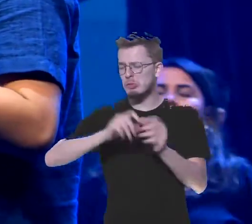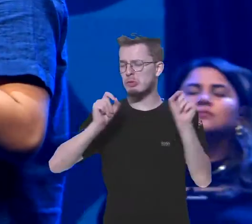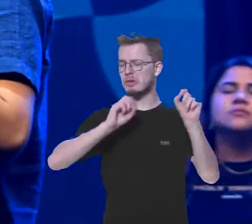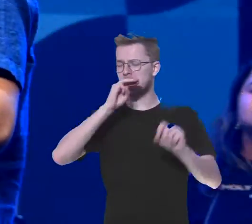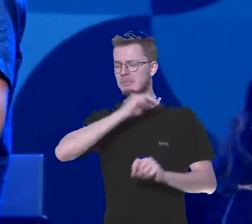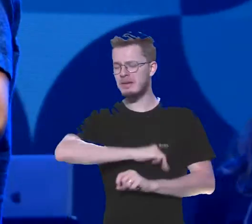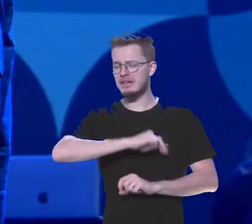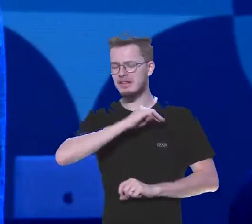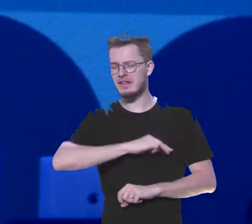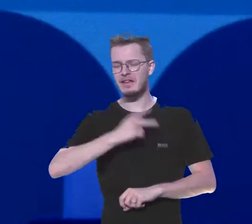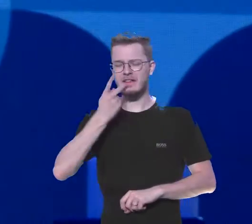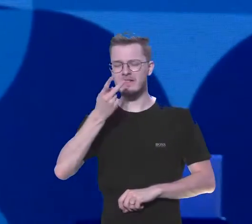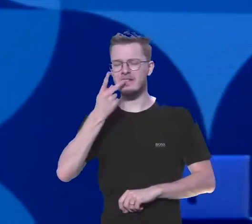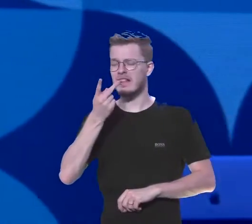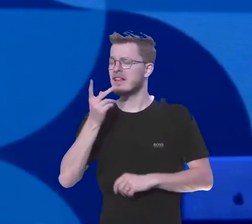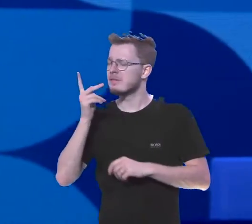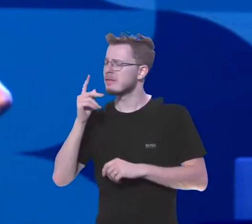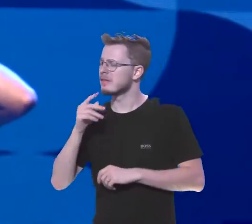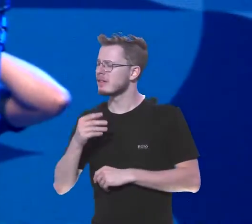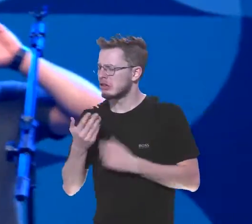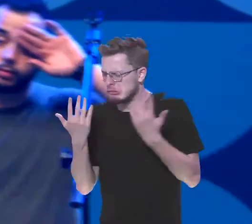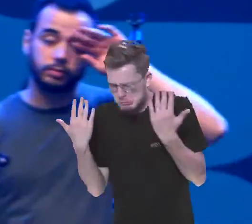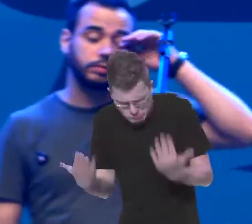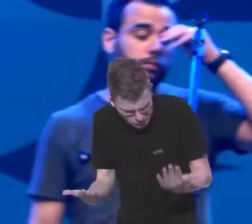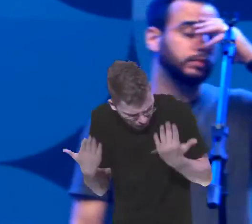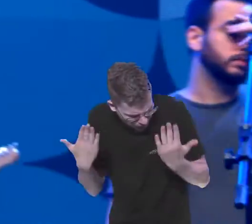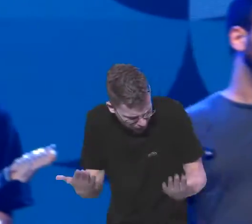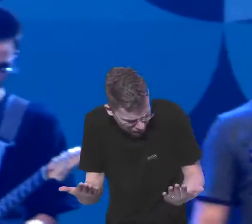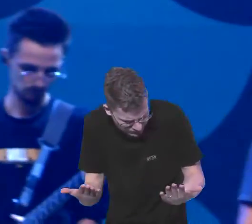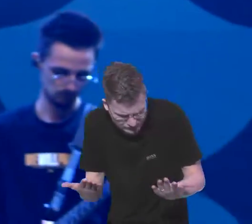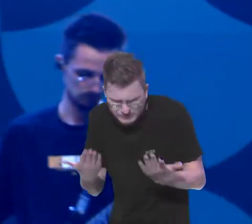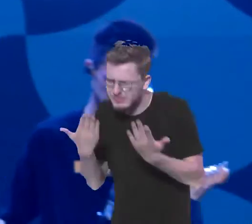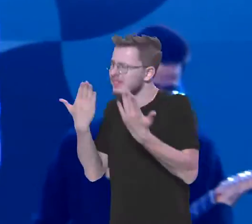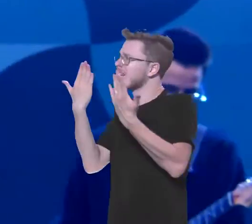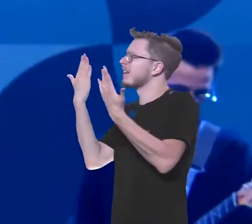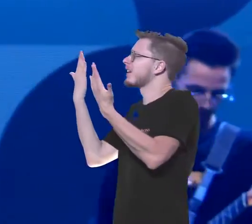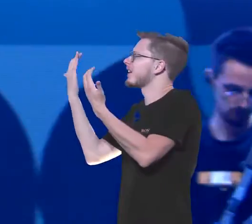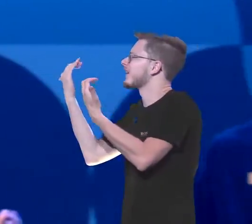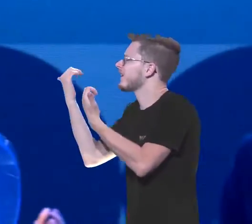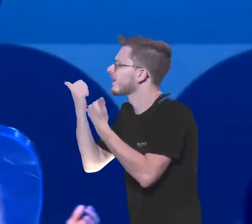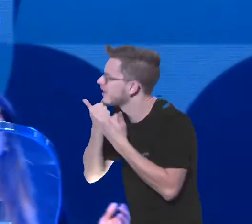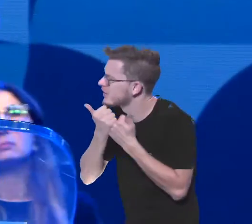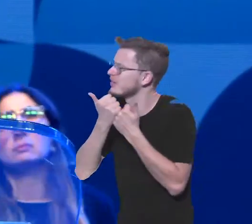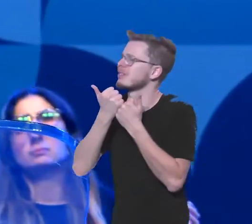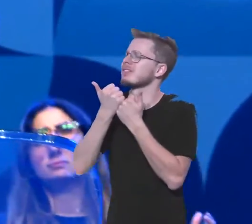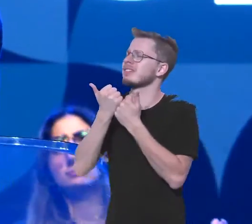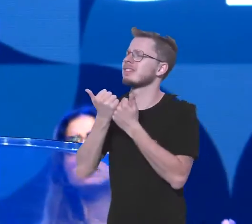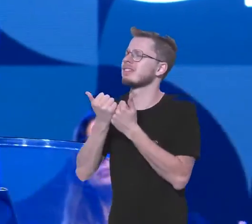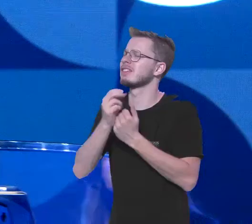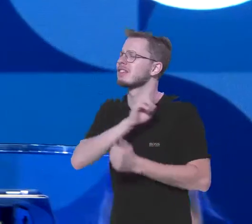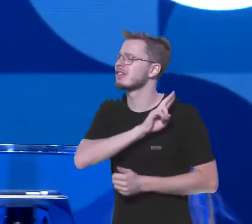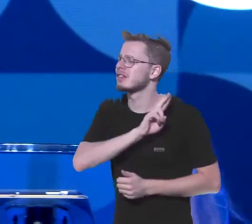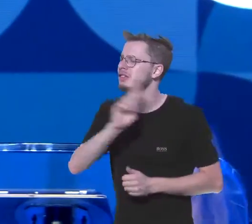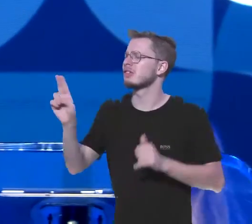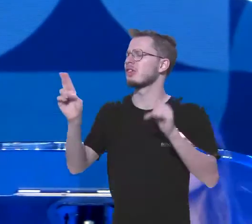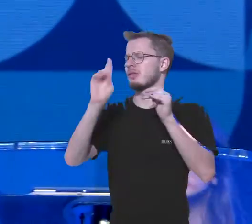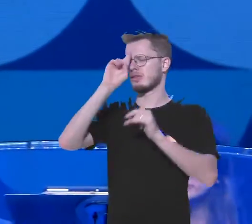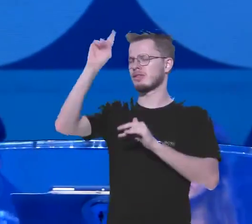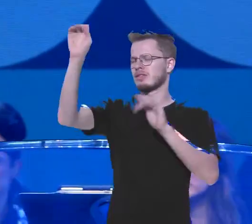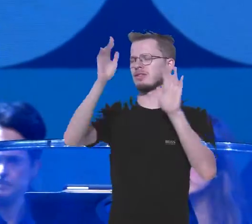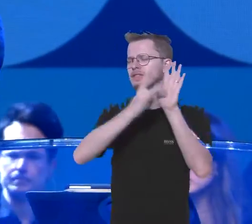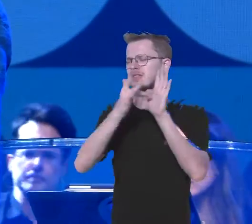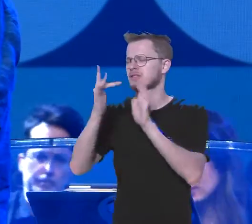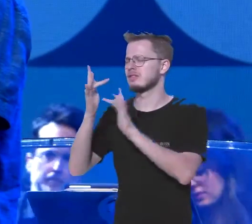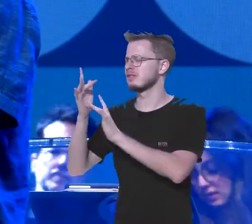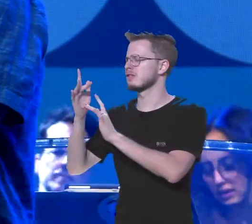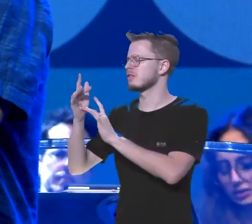Troca de fardo conosco, meu Senhor. Troca de fardo conosco, meu Senhor. Em nome do Senhor Jesus, o teu